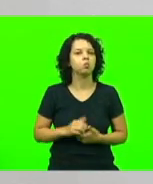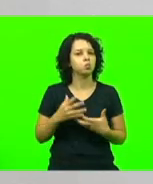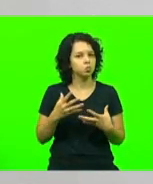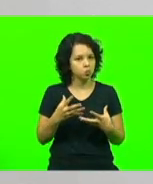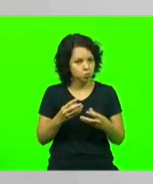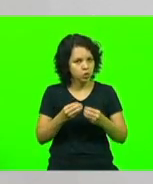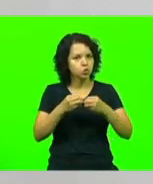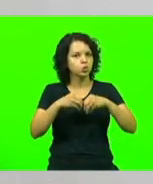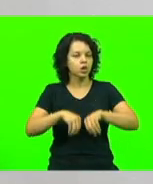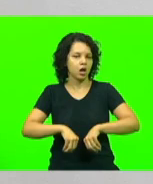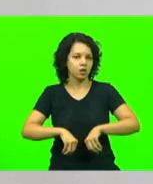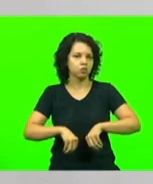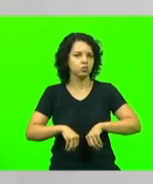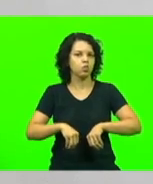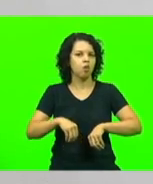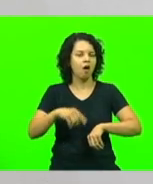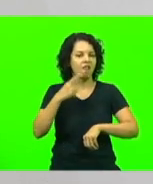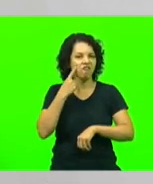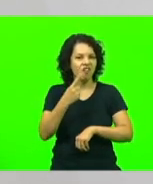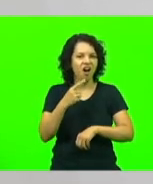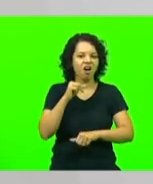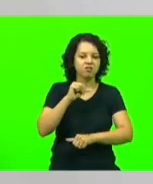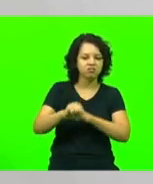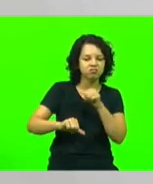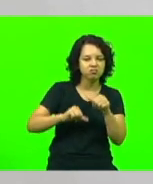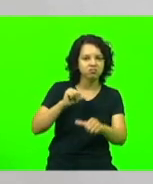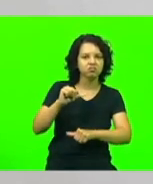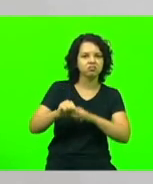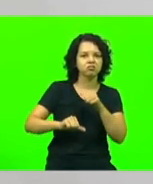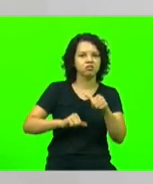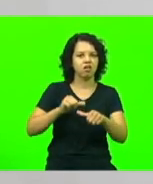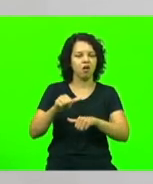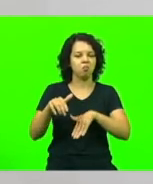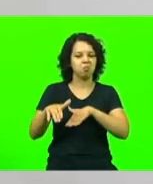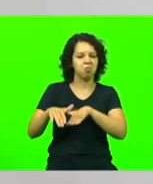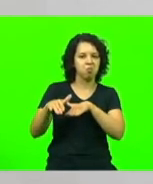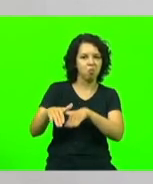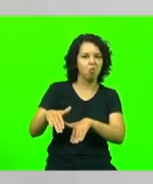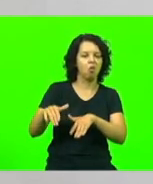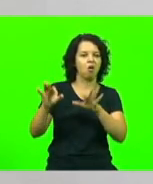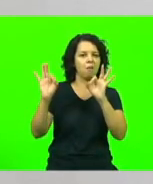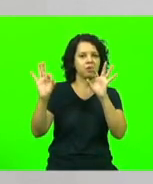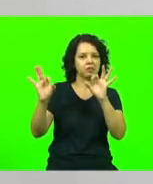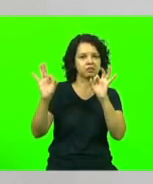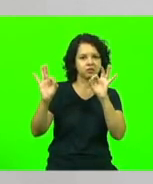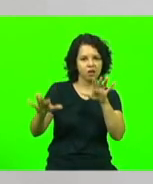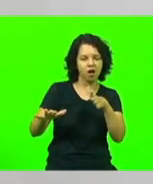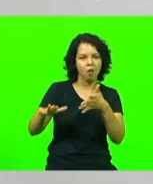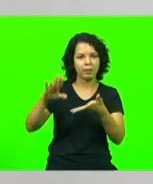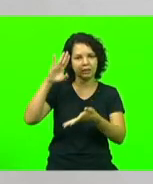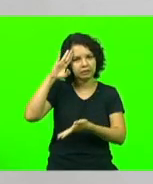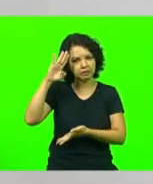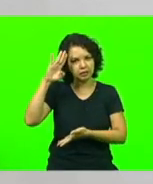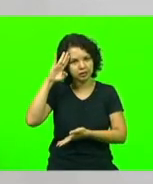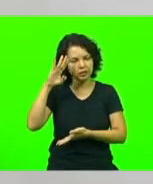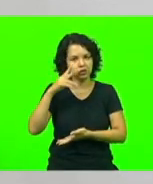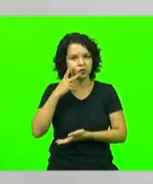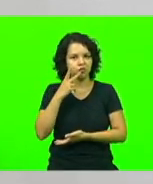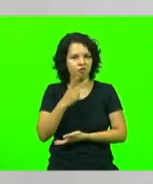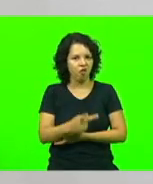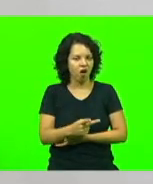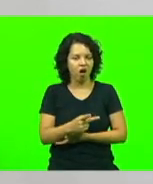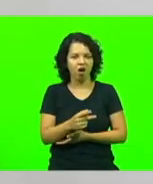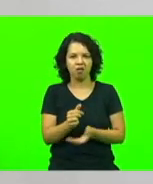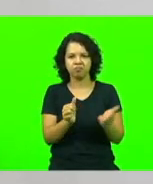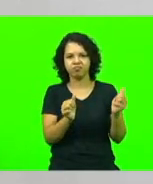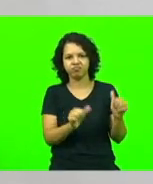prejudicados. Essa história de transformar a pelotão em guarnição especial em batalhão, essa justificativa furada de